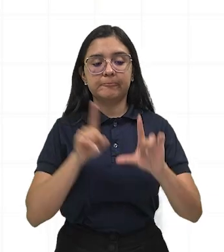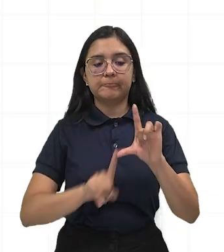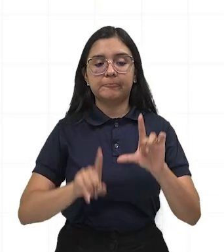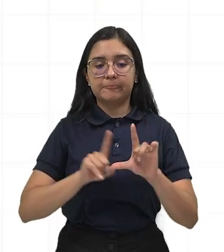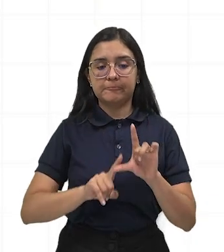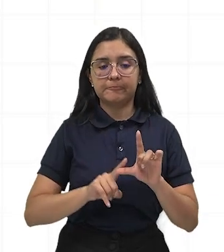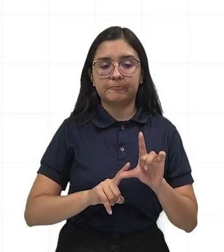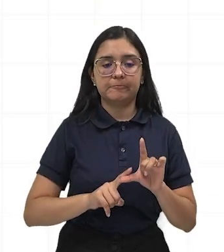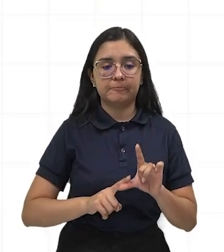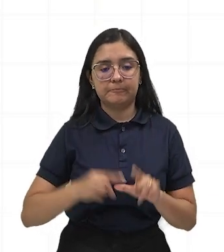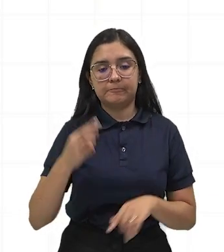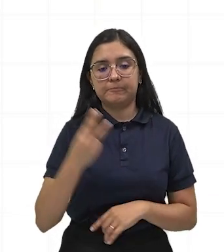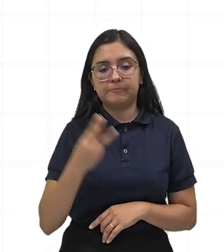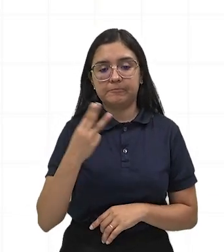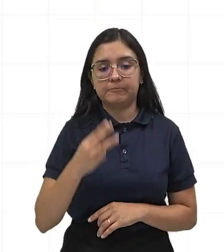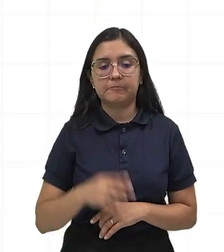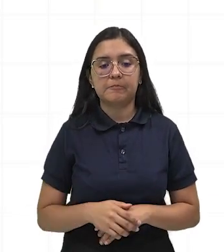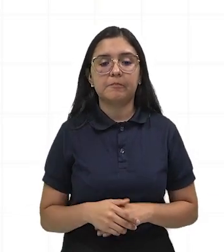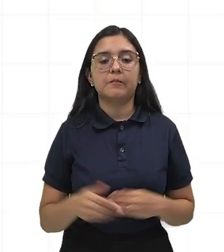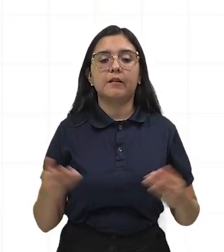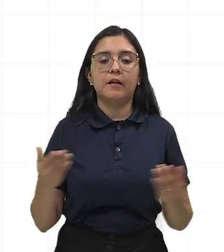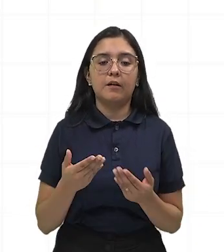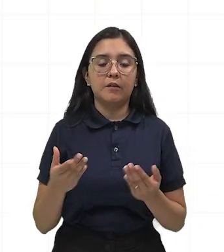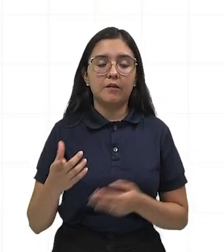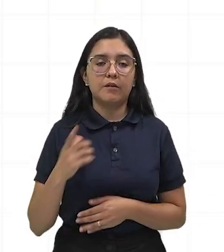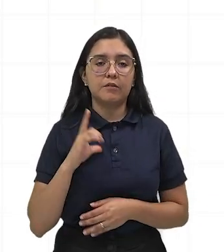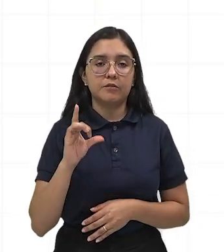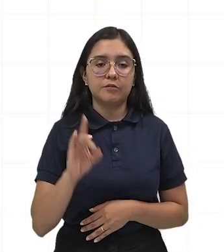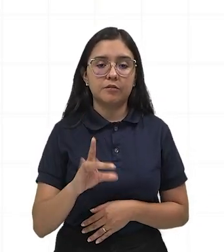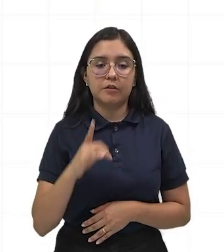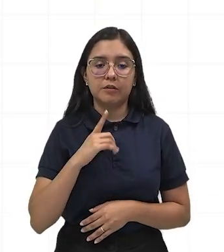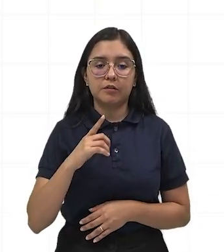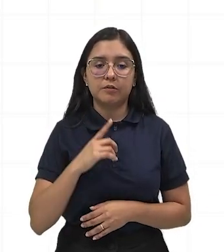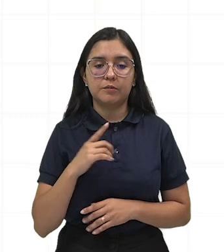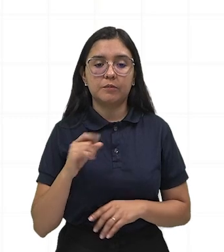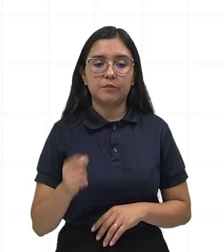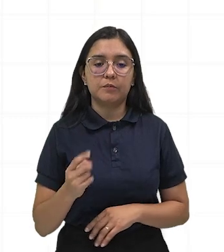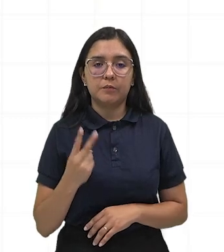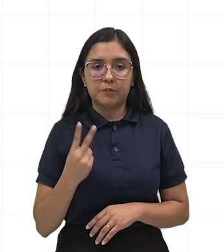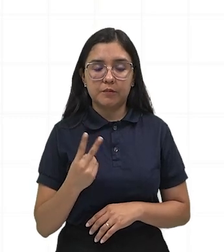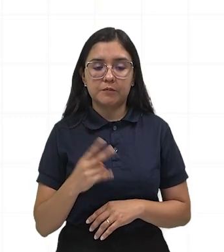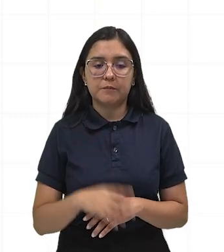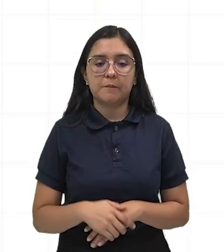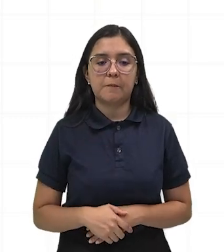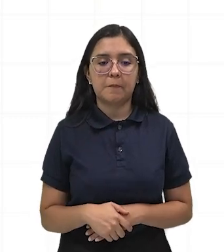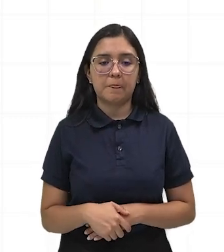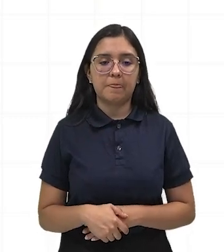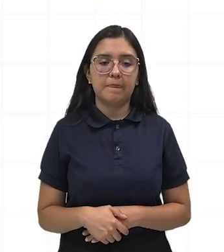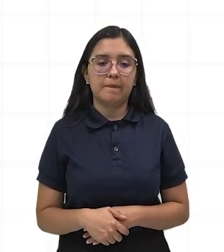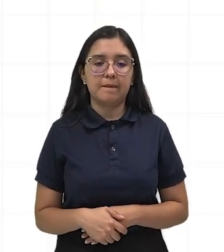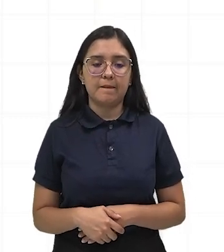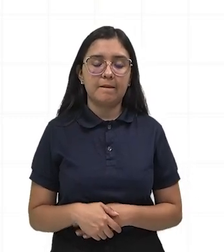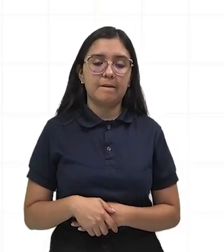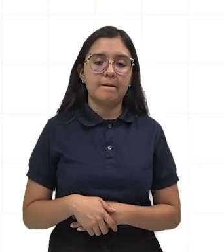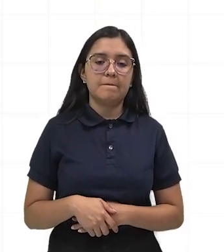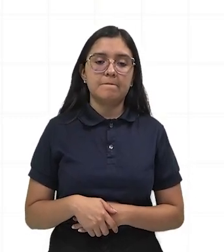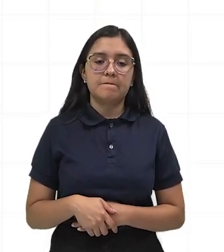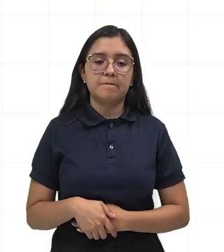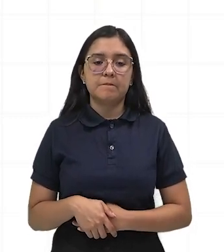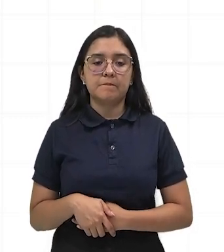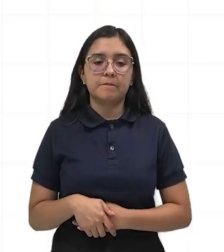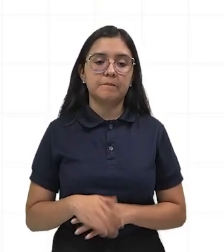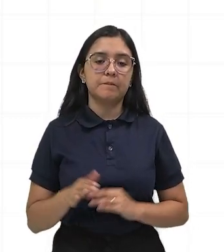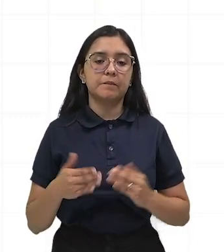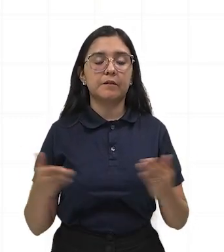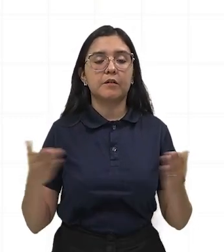terceira posição, então agora eu só vou ter 2. E, de forma análoga, dessas 2 eu só